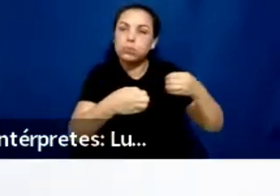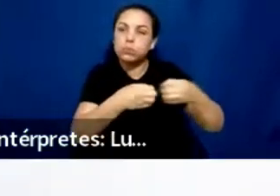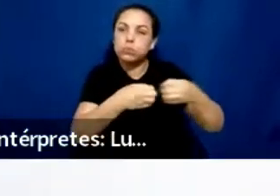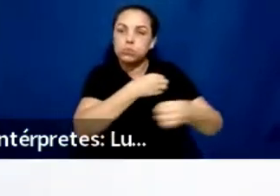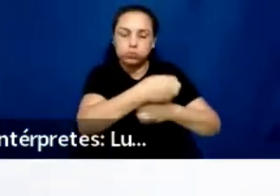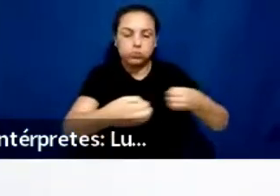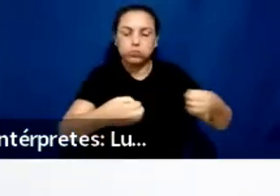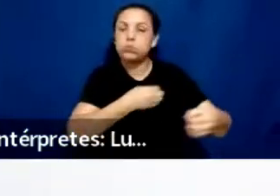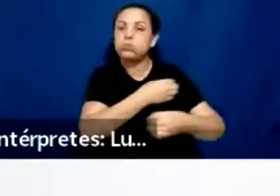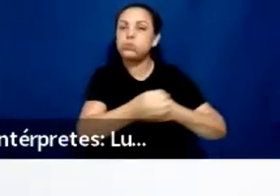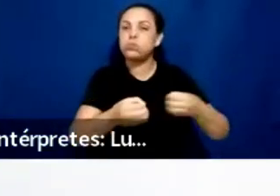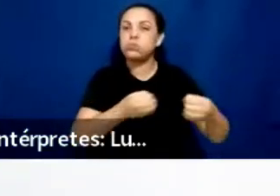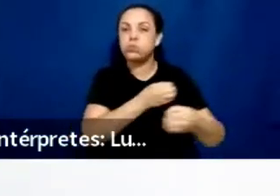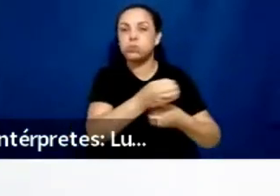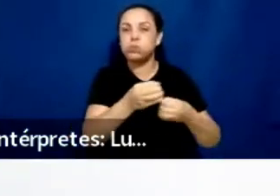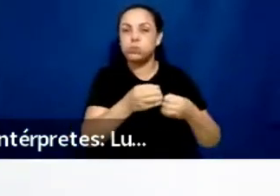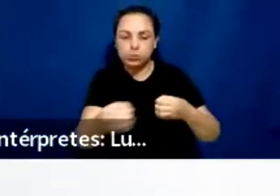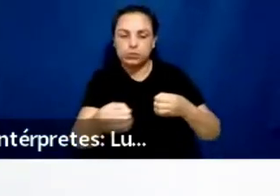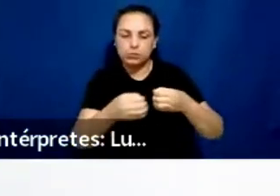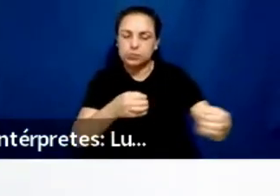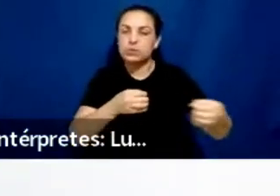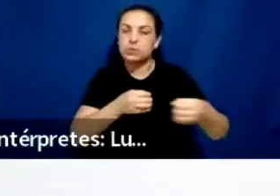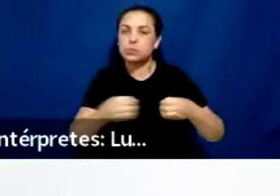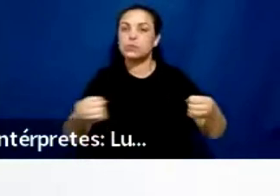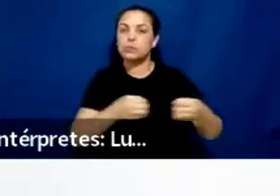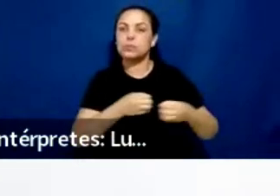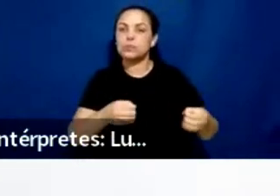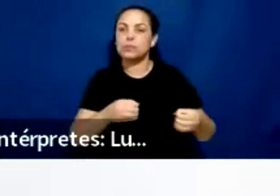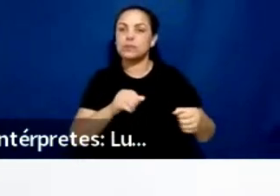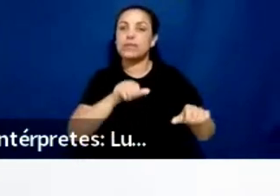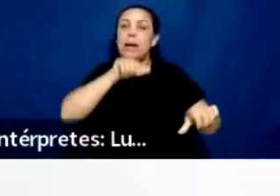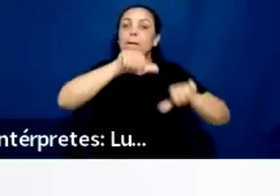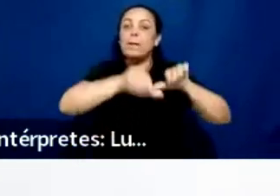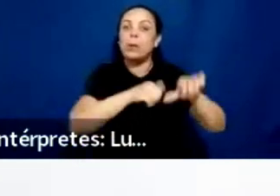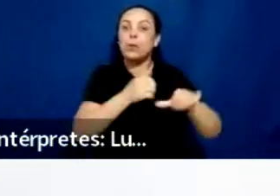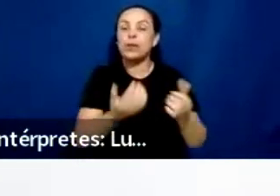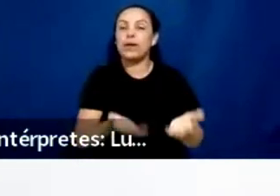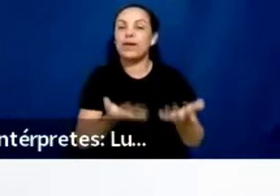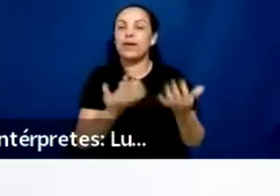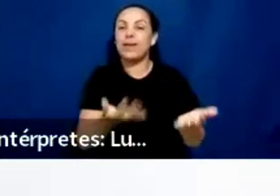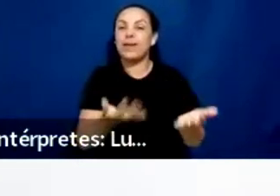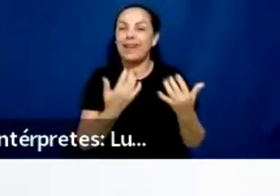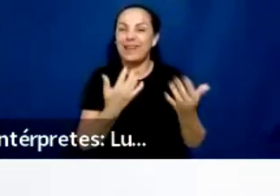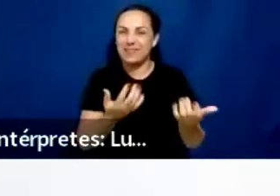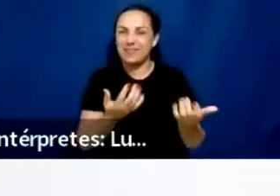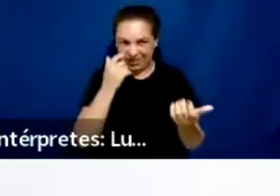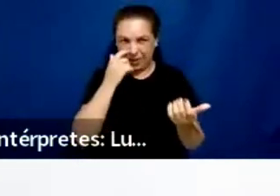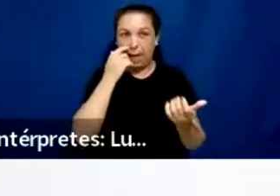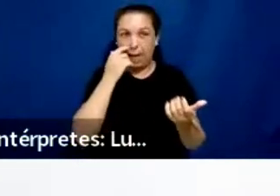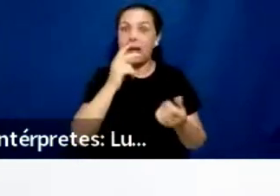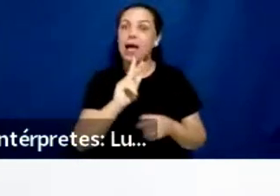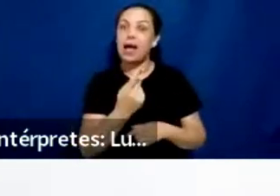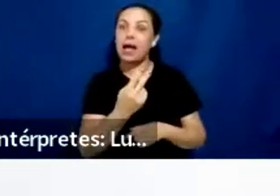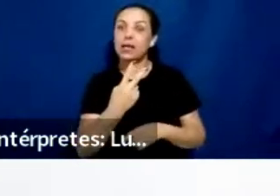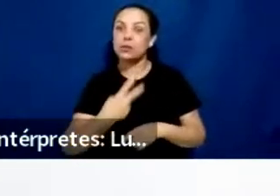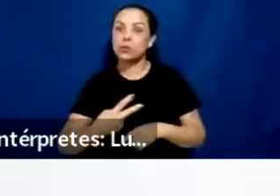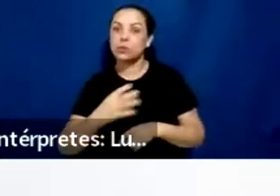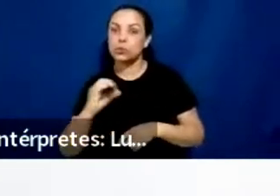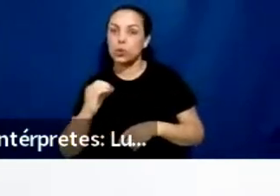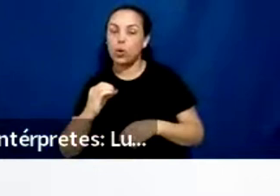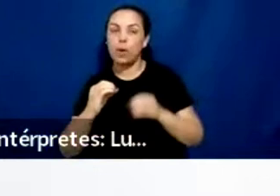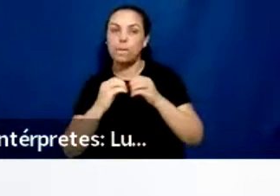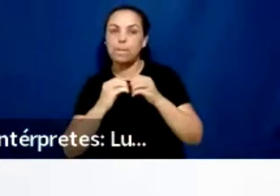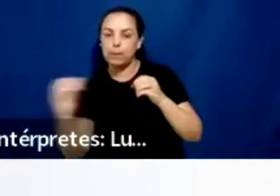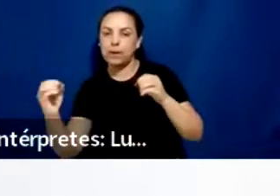Quando acontece essa dissociação, tá? Olha que interessante. Os íons de hidroxila, eles encontram os